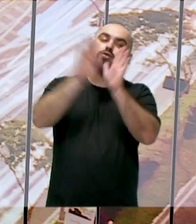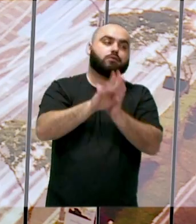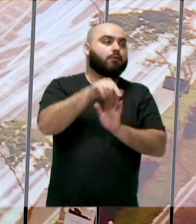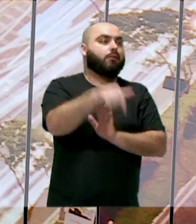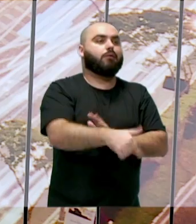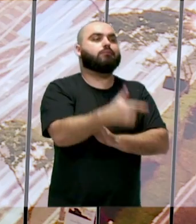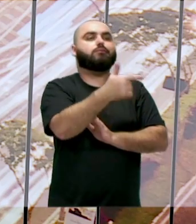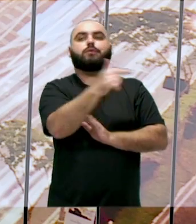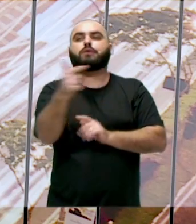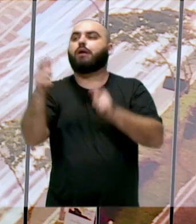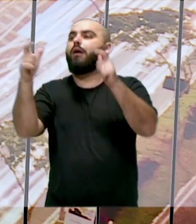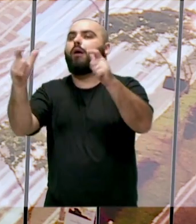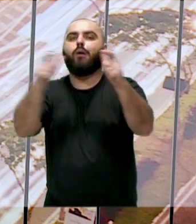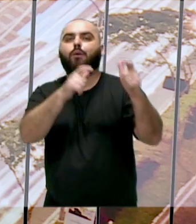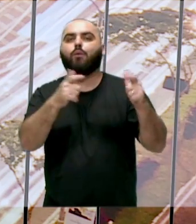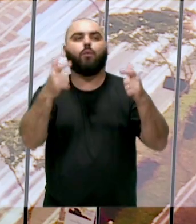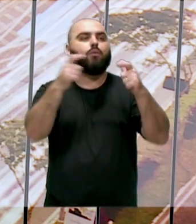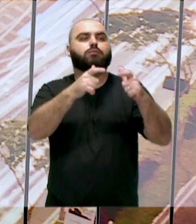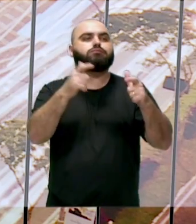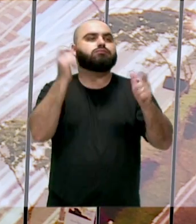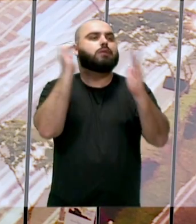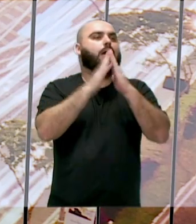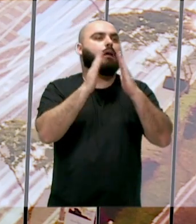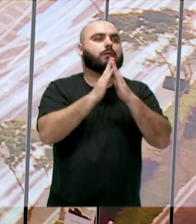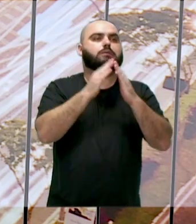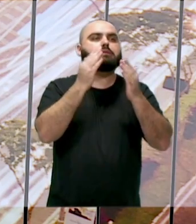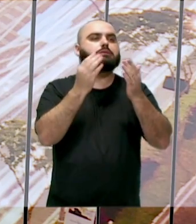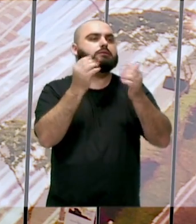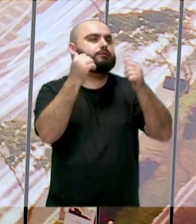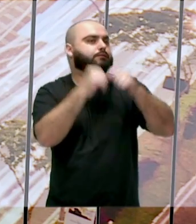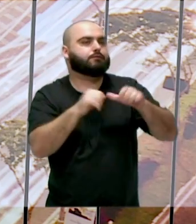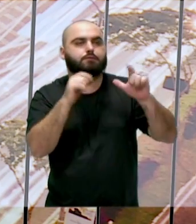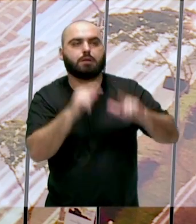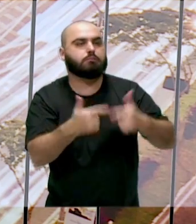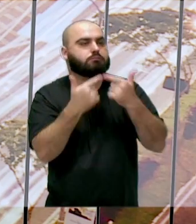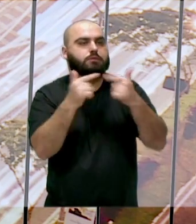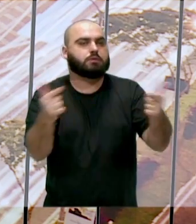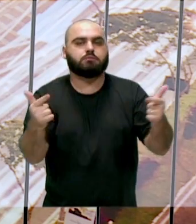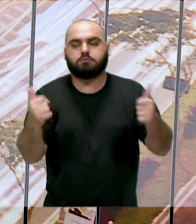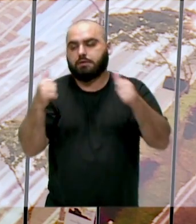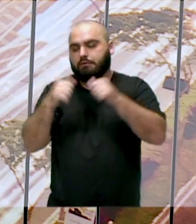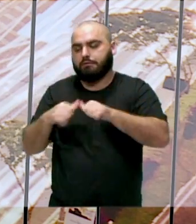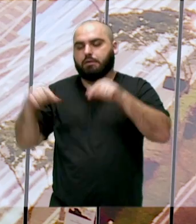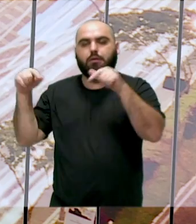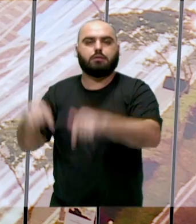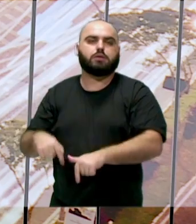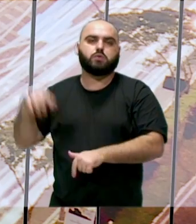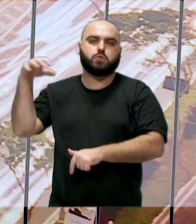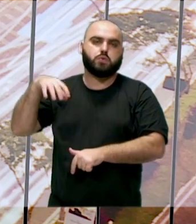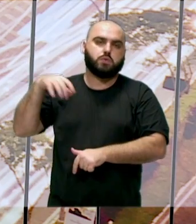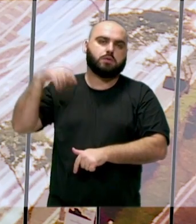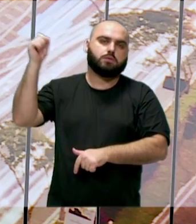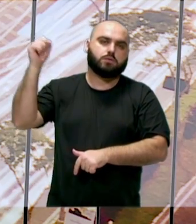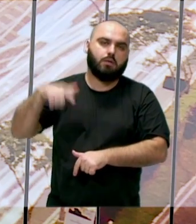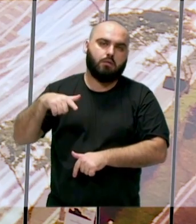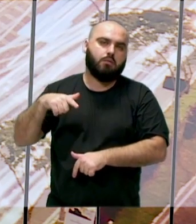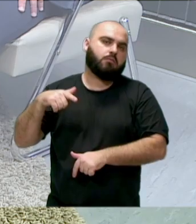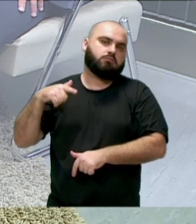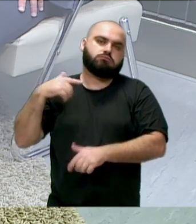ter aonde se localizar, onde se instalar, ficam ali no tempo, à